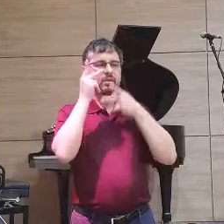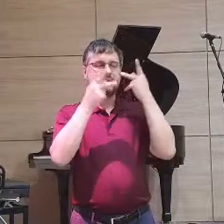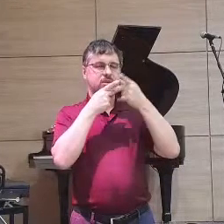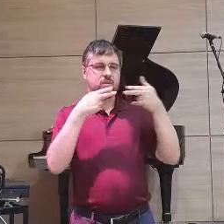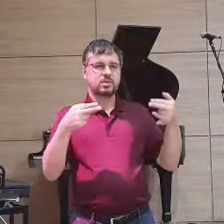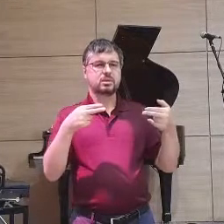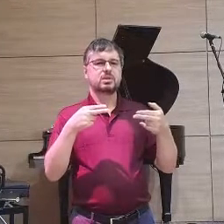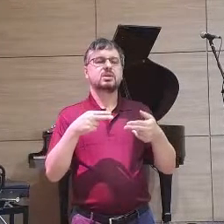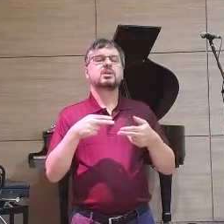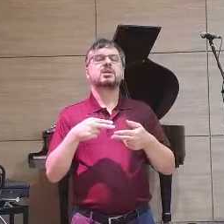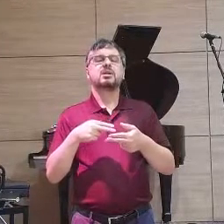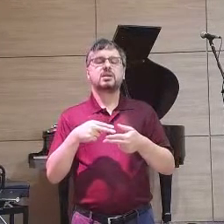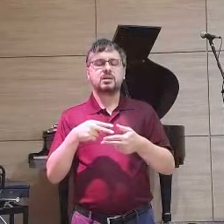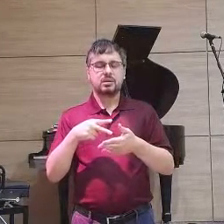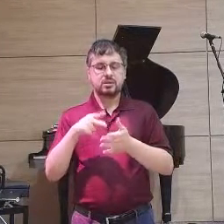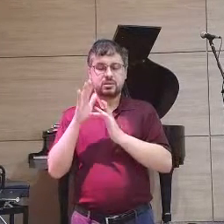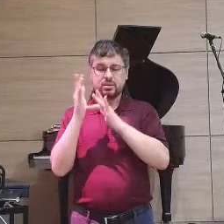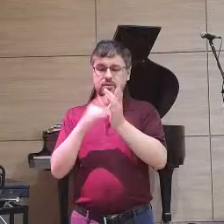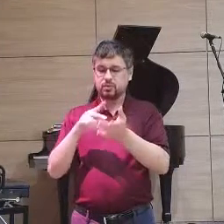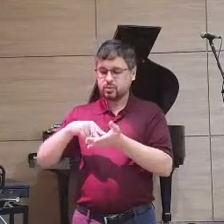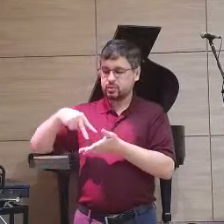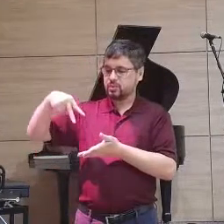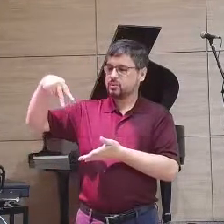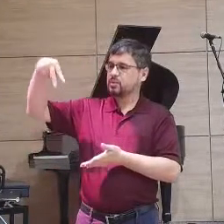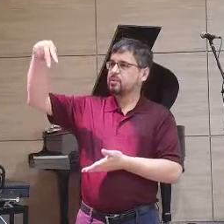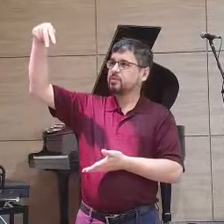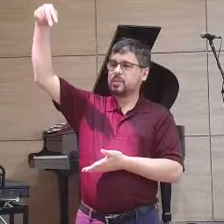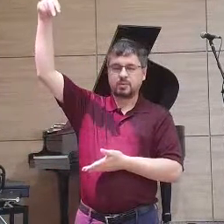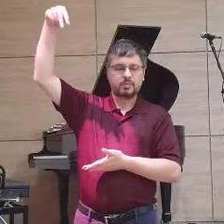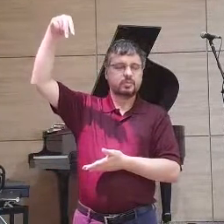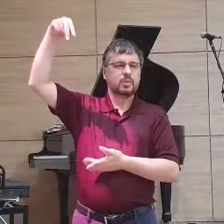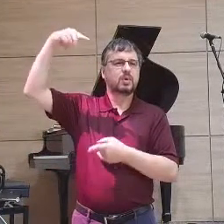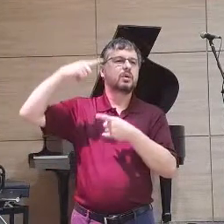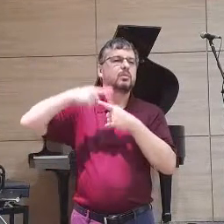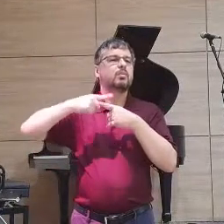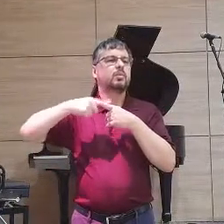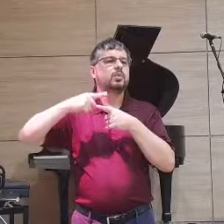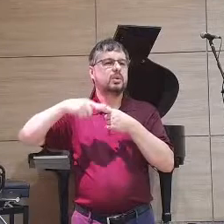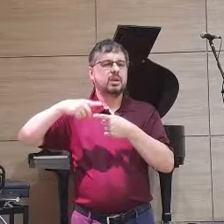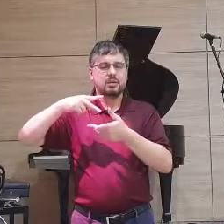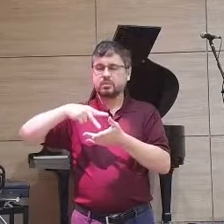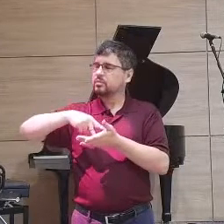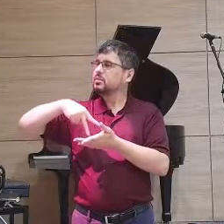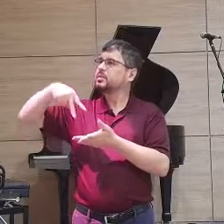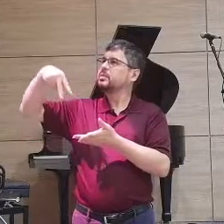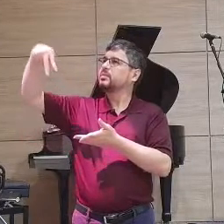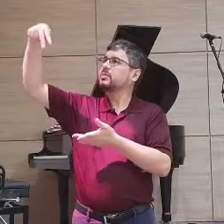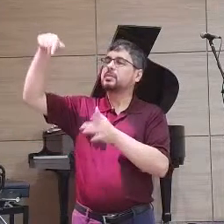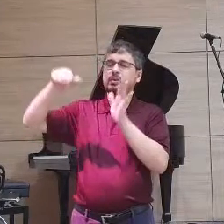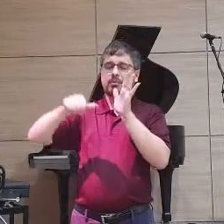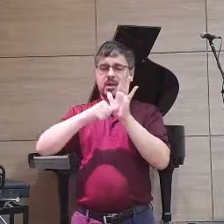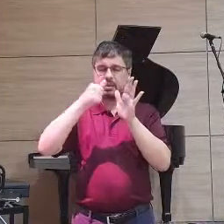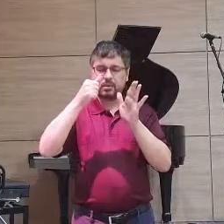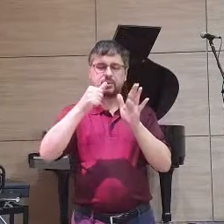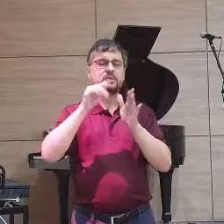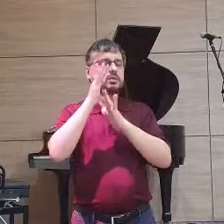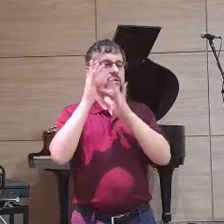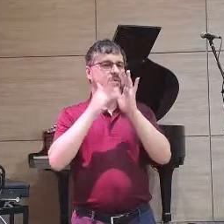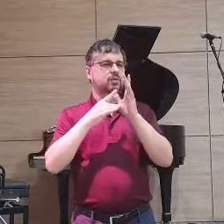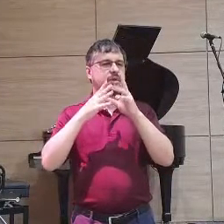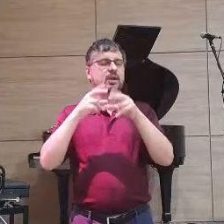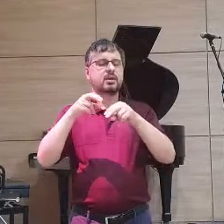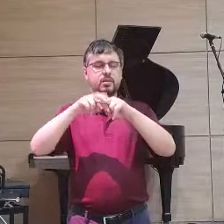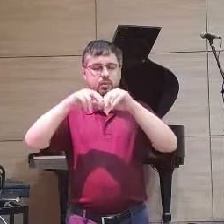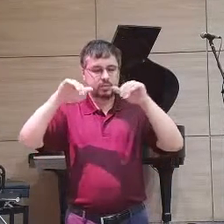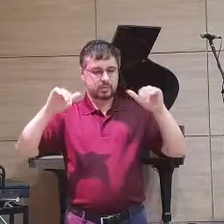e por que que ele foi assunto aos céus e foi assunto aos céus primeiro para receber o trono e sendo co-herdeiro